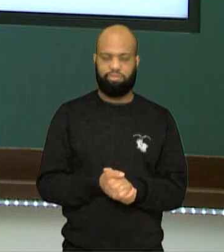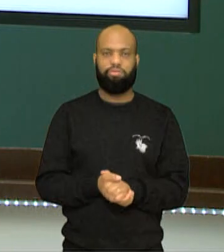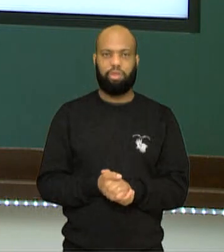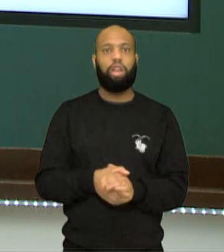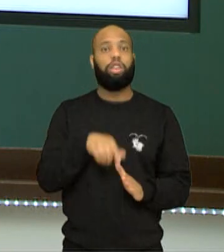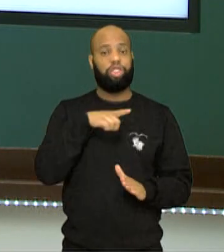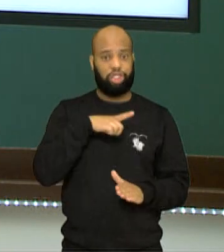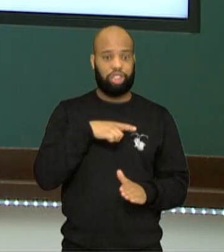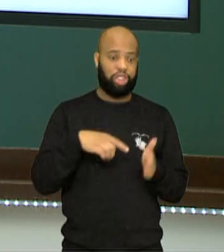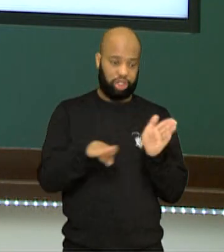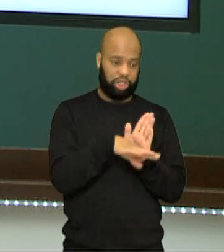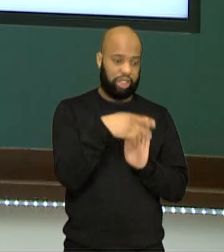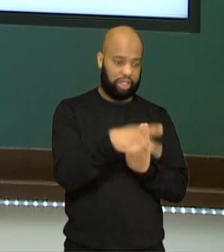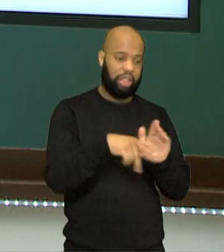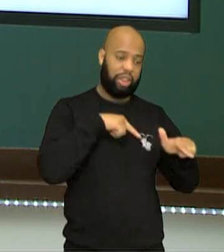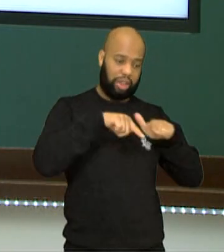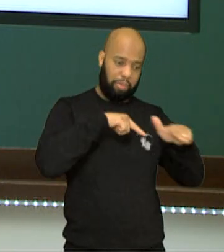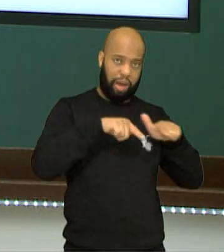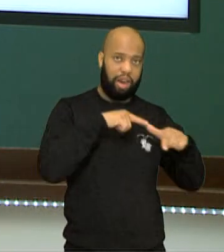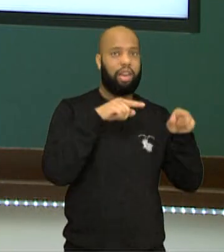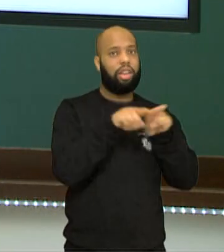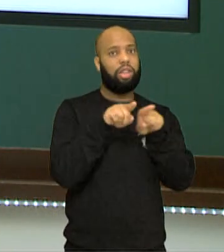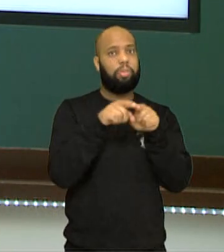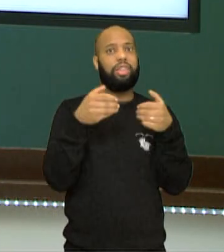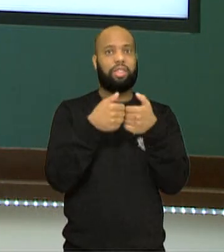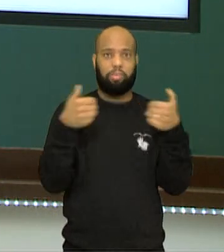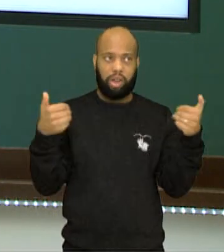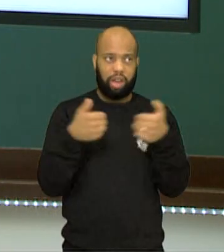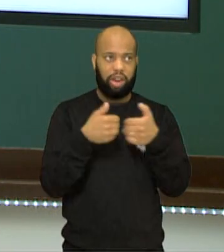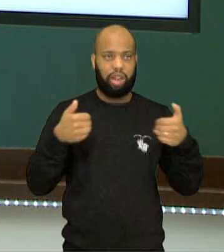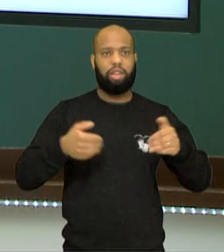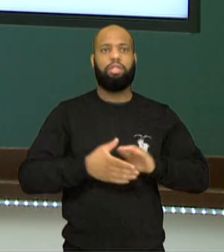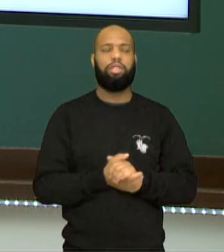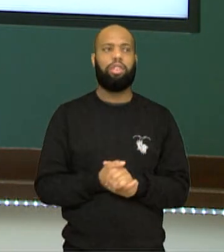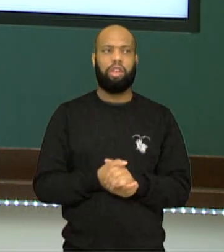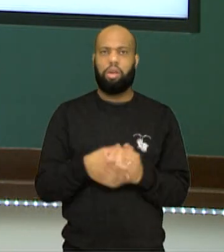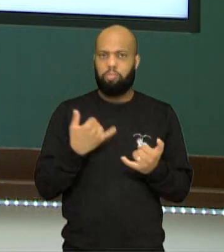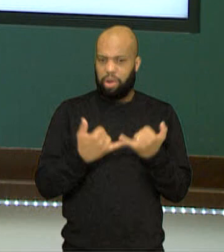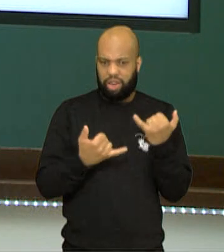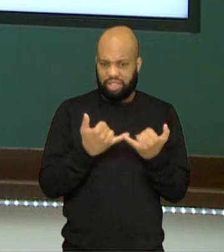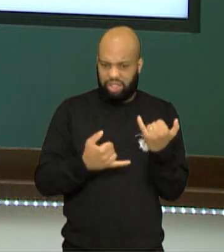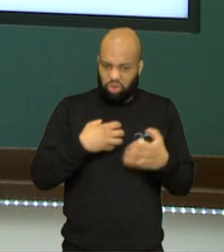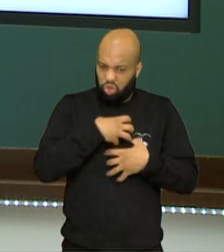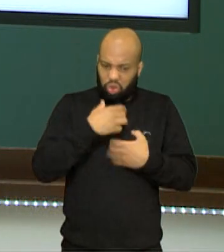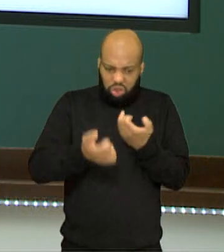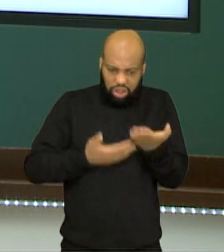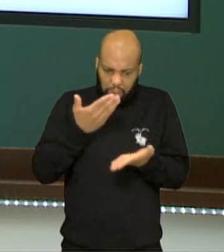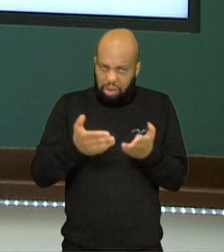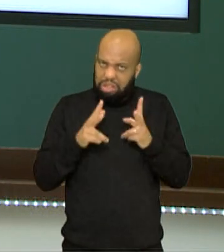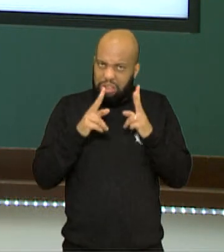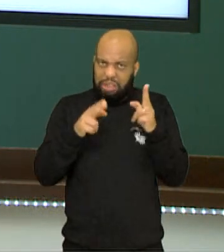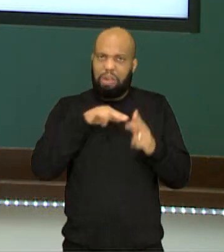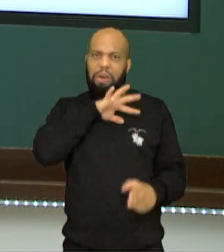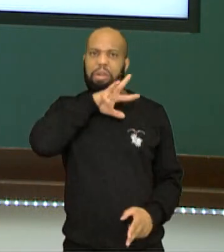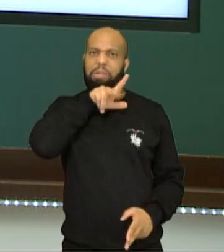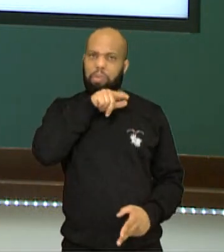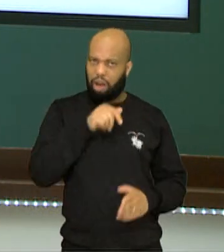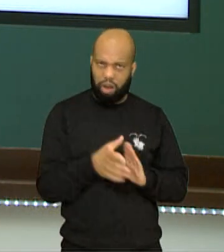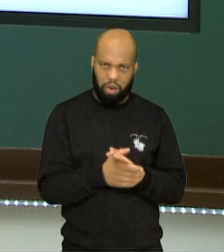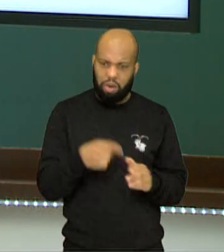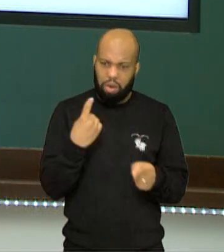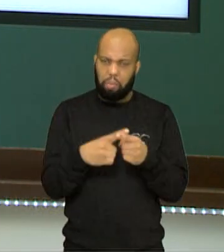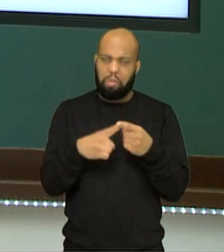que trabalhar até separadamente, né? Tido até como animais, né? Eles eram comprados